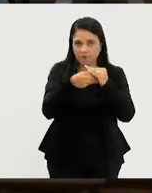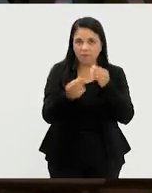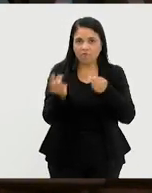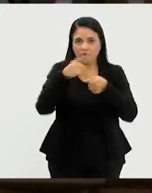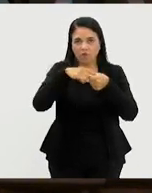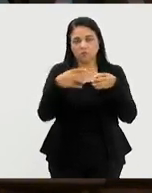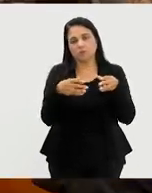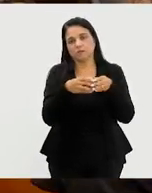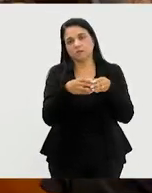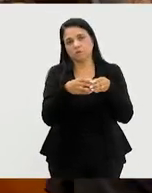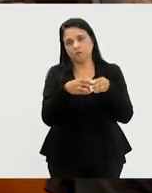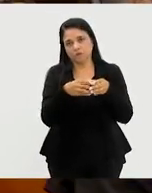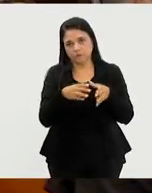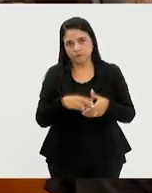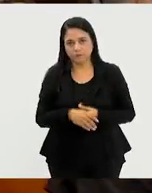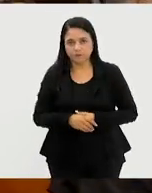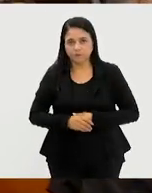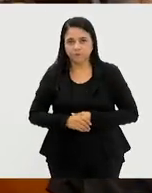comissões